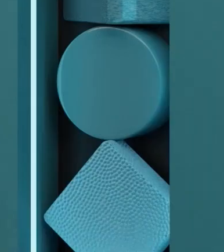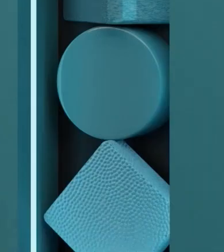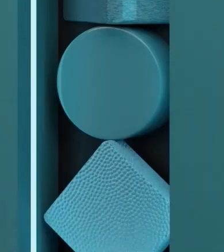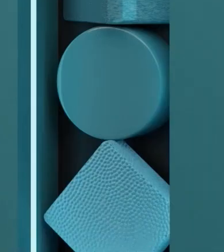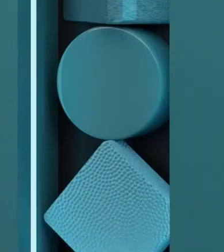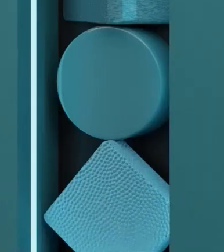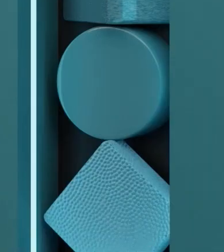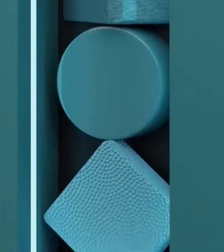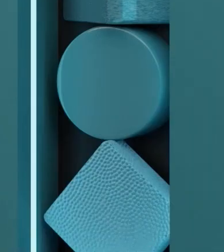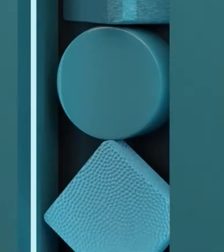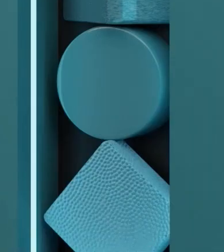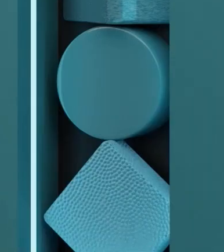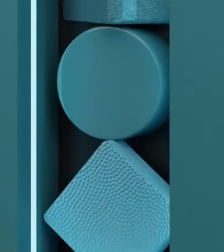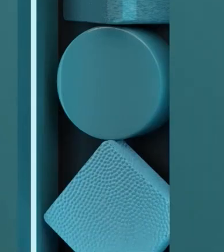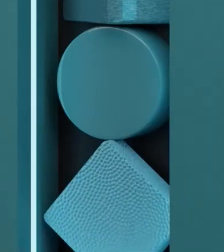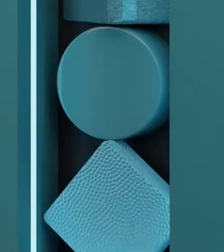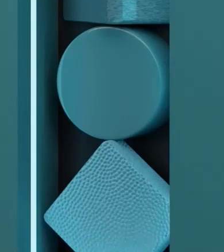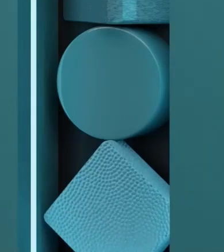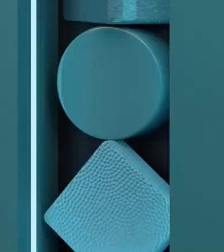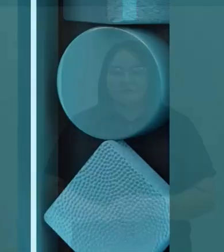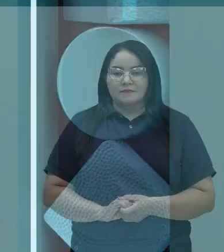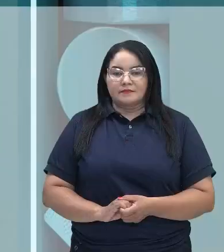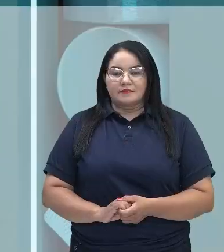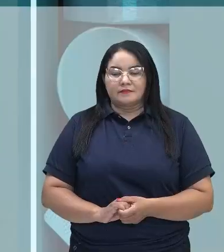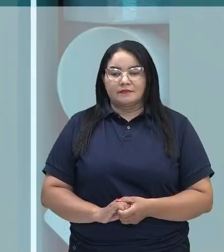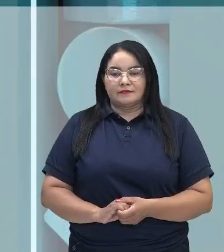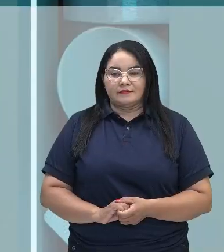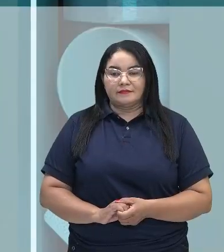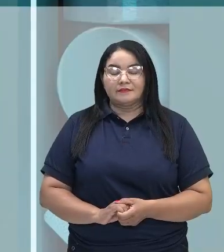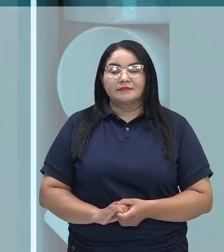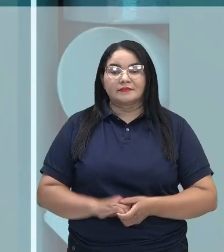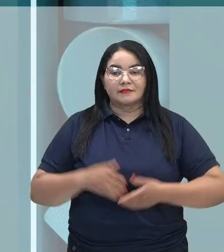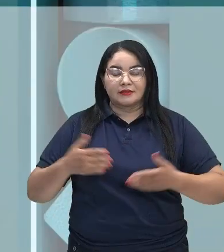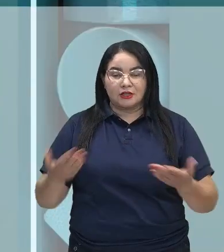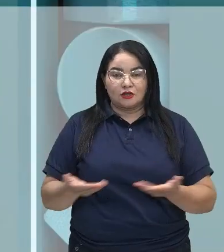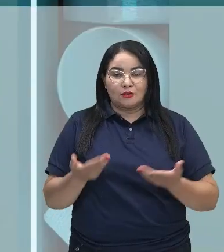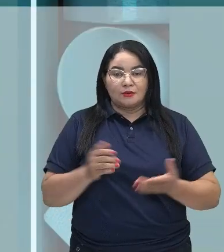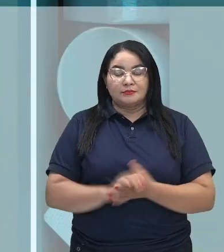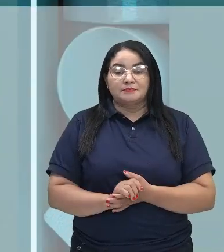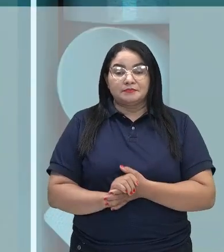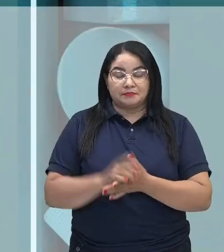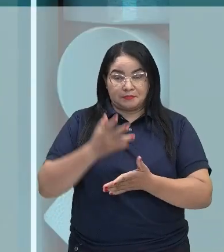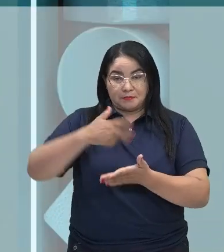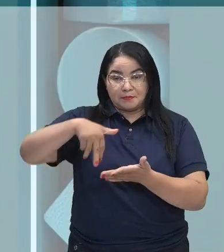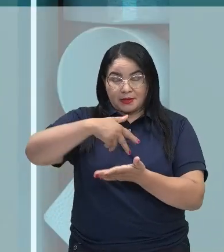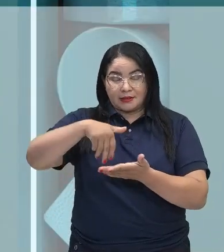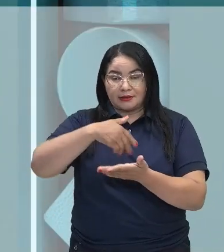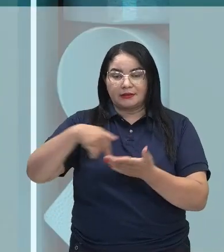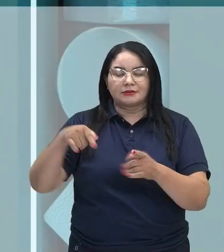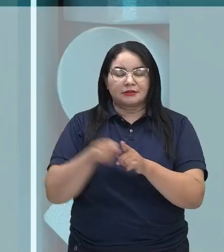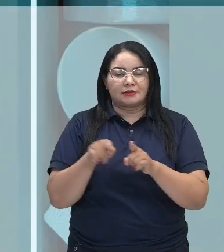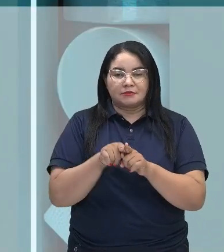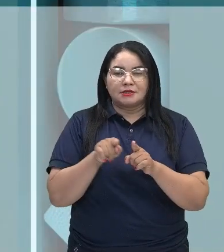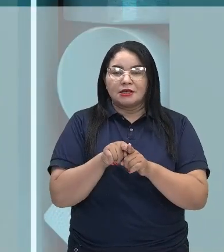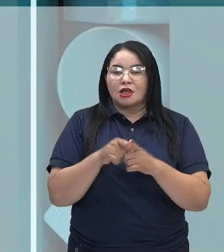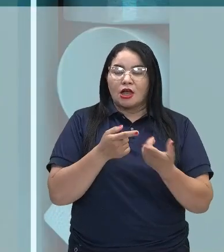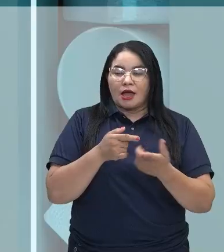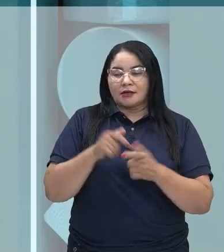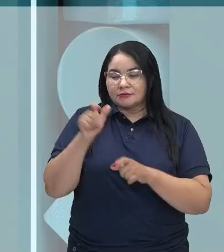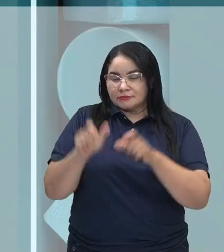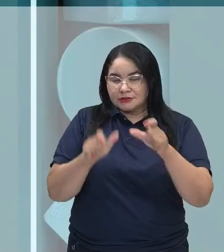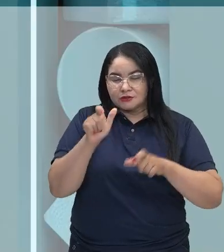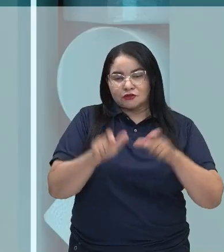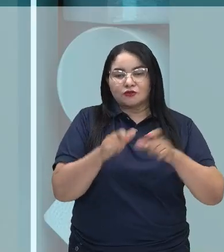é muito importante. Num balé clássico, por exemplo, os bailarinos têm que estar em sincronia